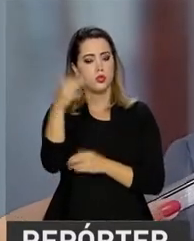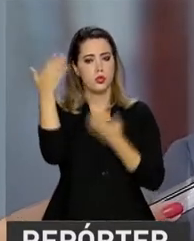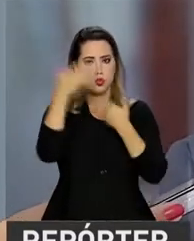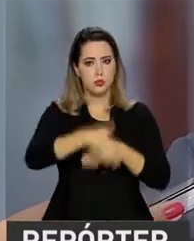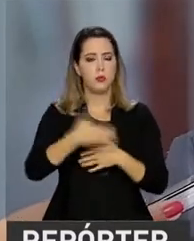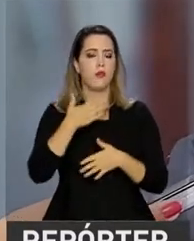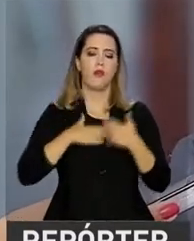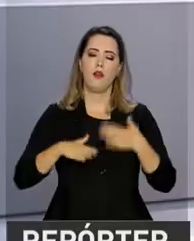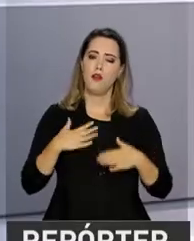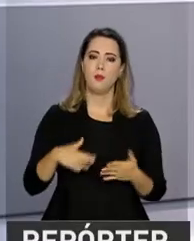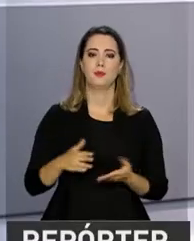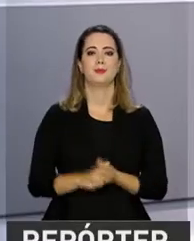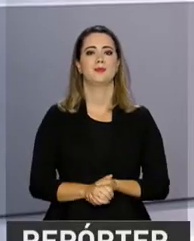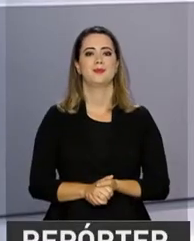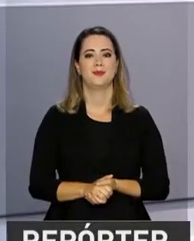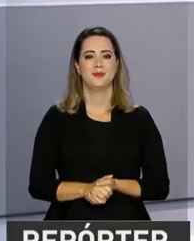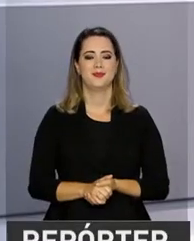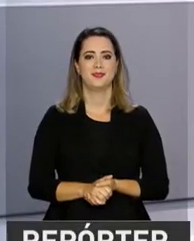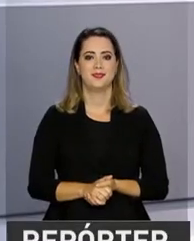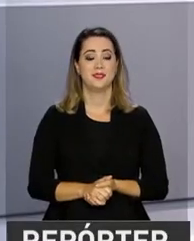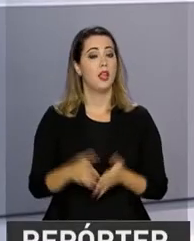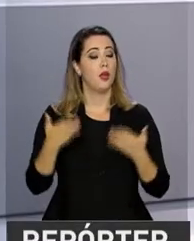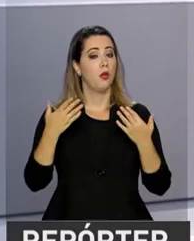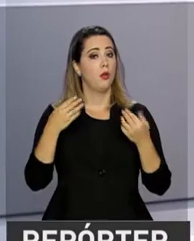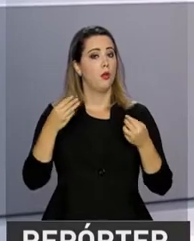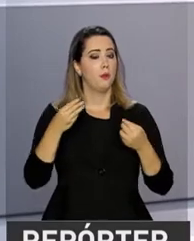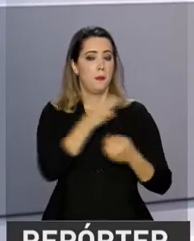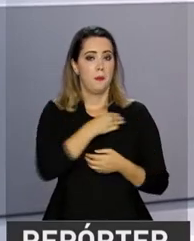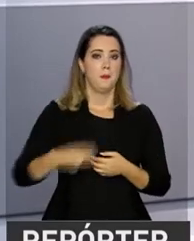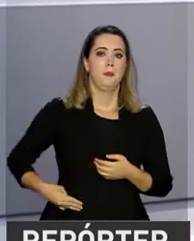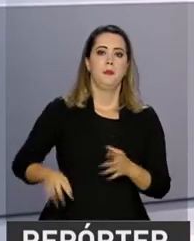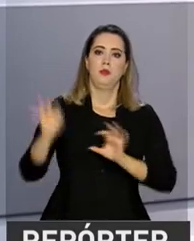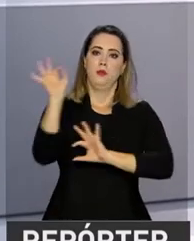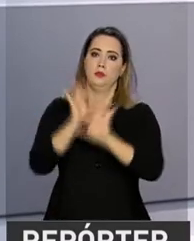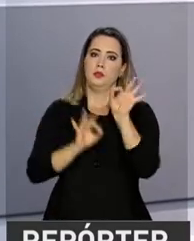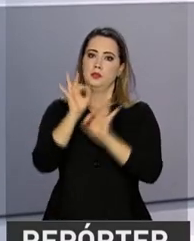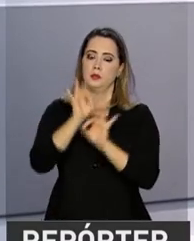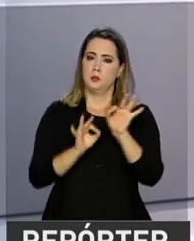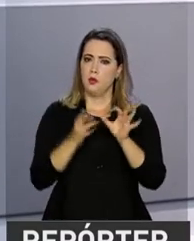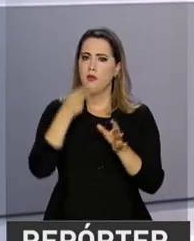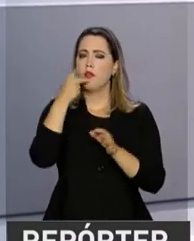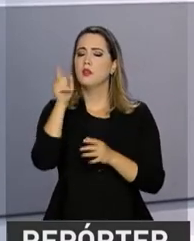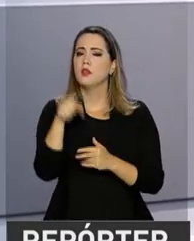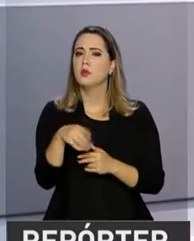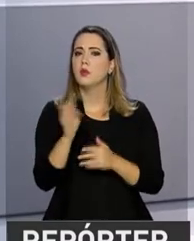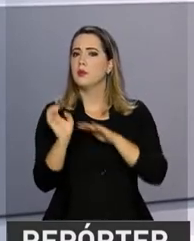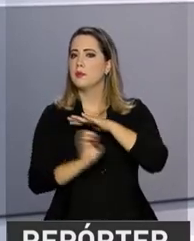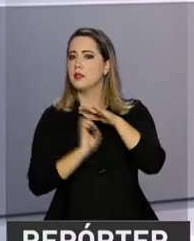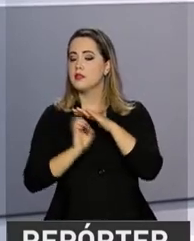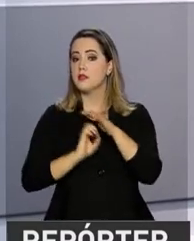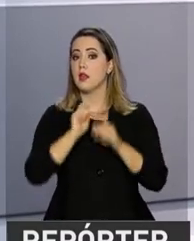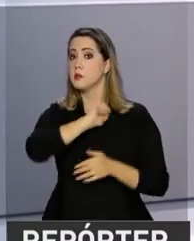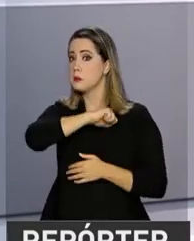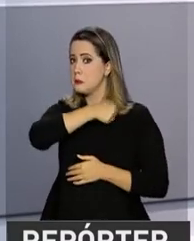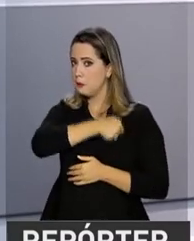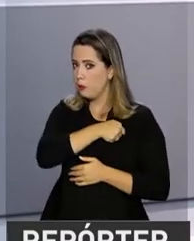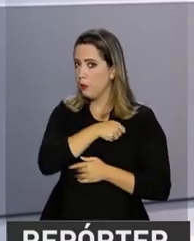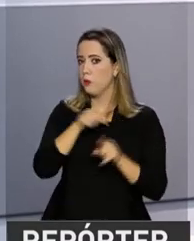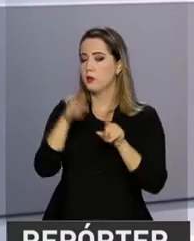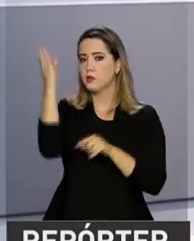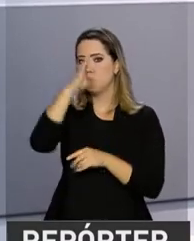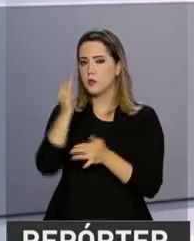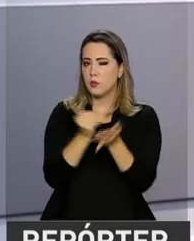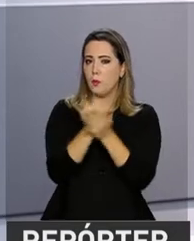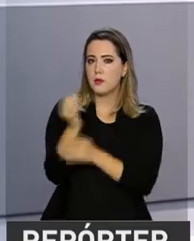com tranquilidade o ministro do planejamento dyogo oliveira disse ainda vários espanhóis que o brasil está começando um